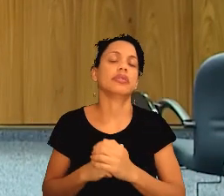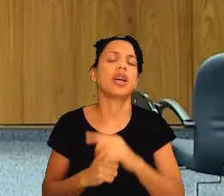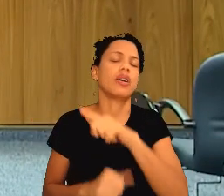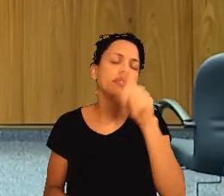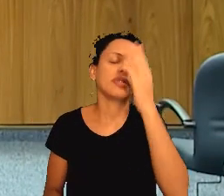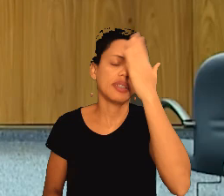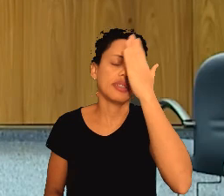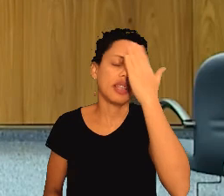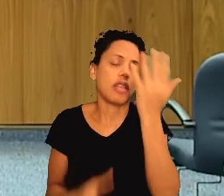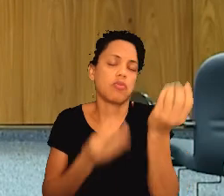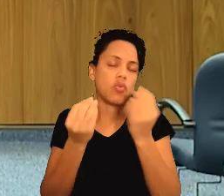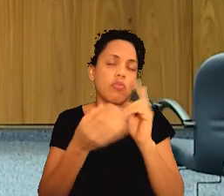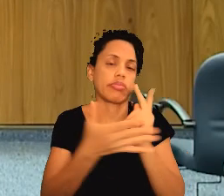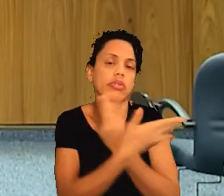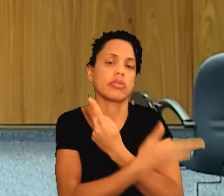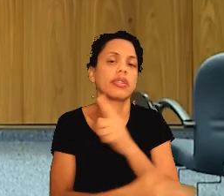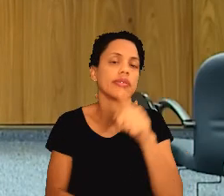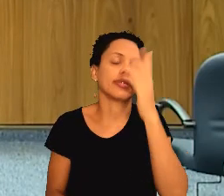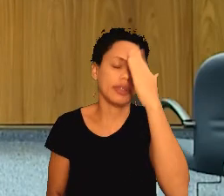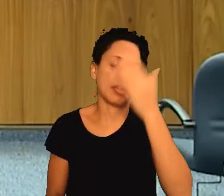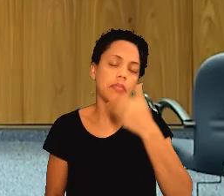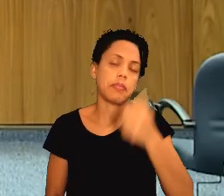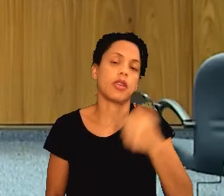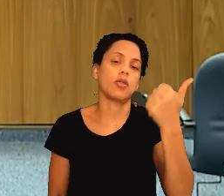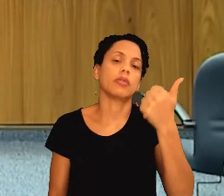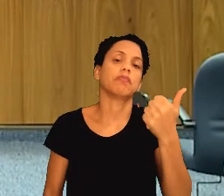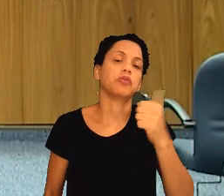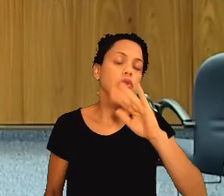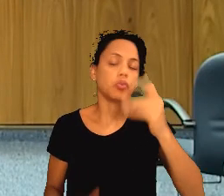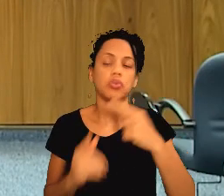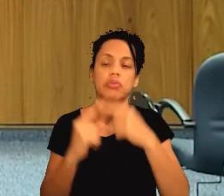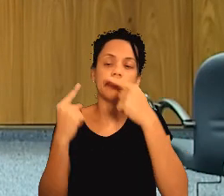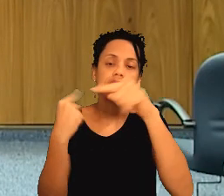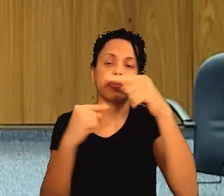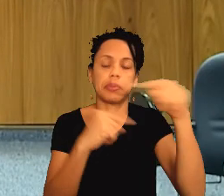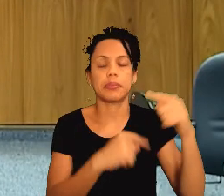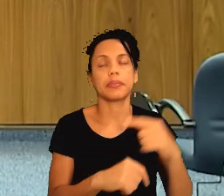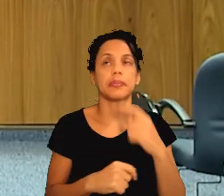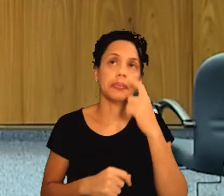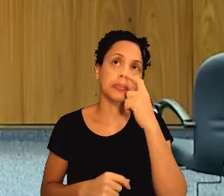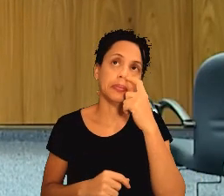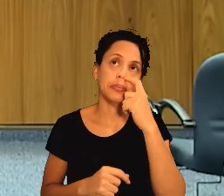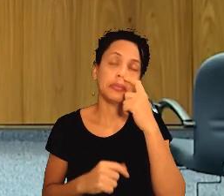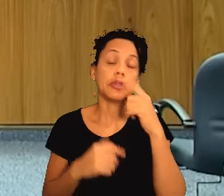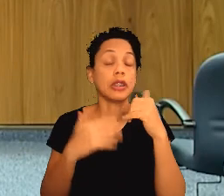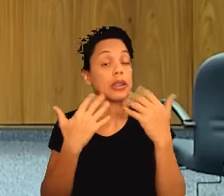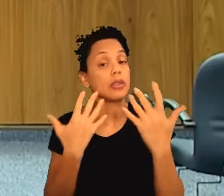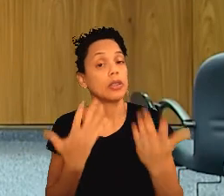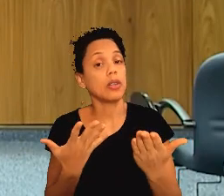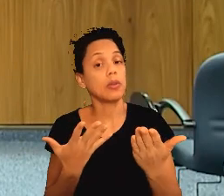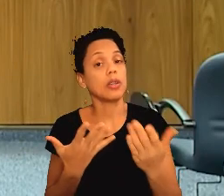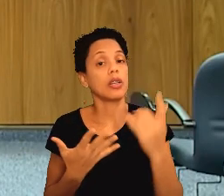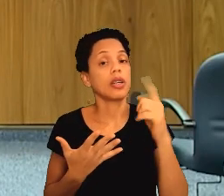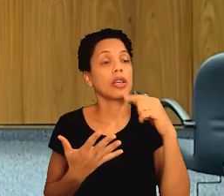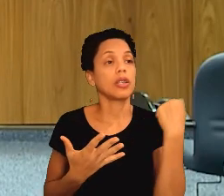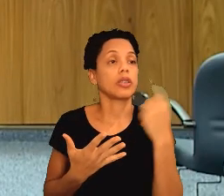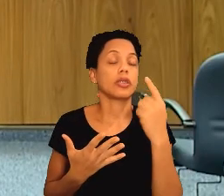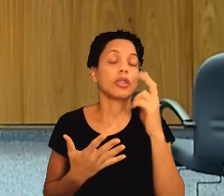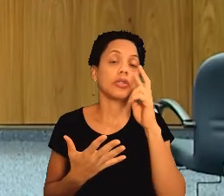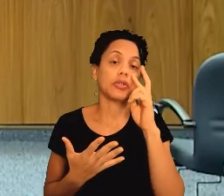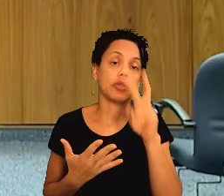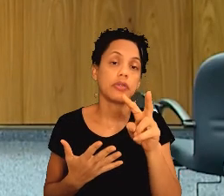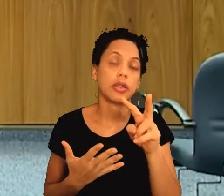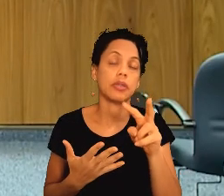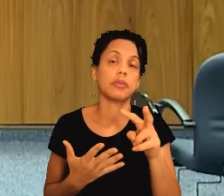enfim, vocês conhecem isso melhor do que eu, né? Todos os argumentos que se usam para isso. Entretanto, a gente